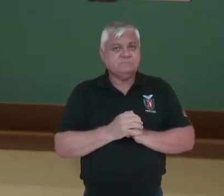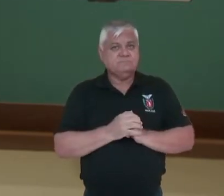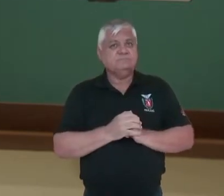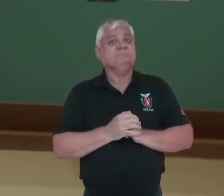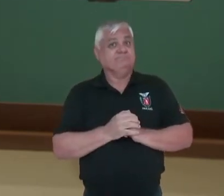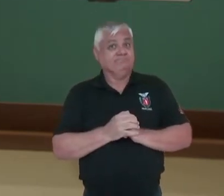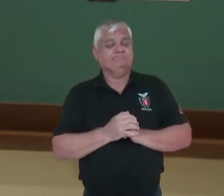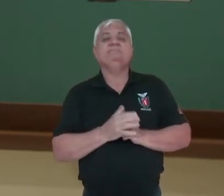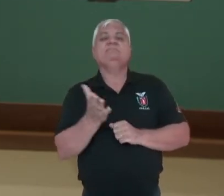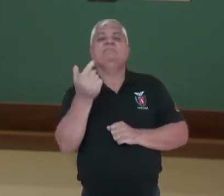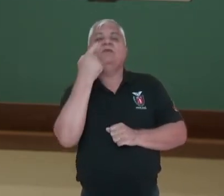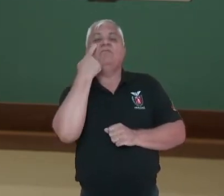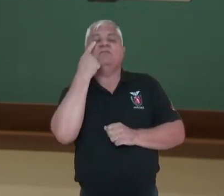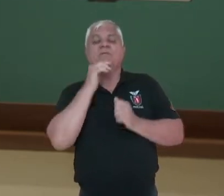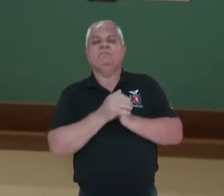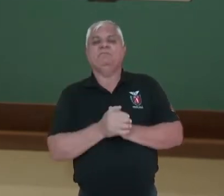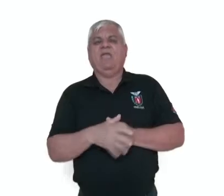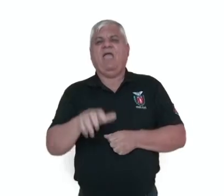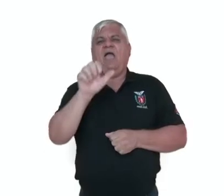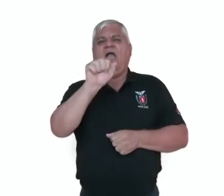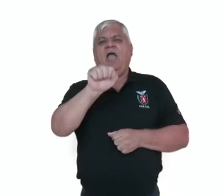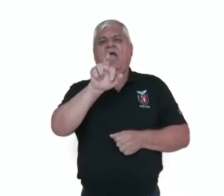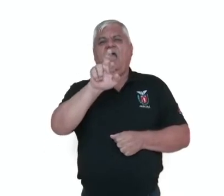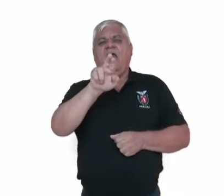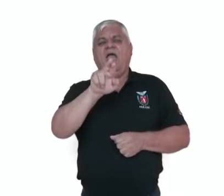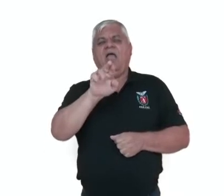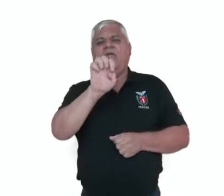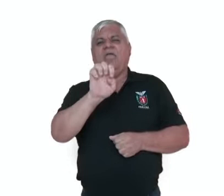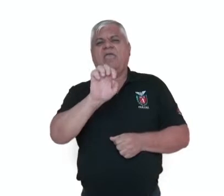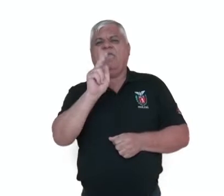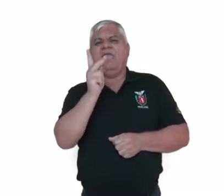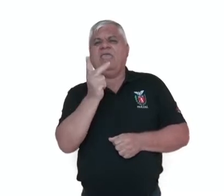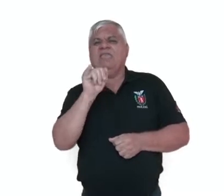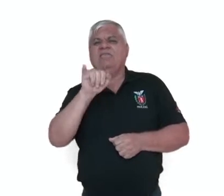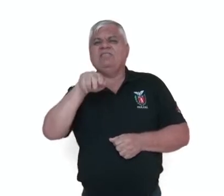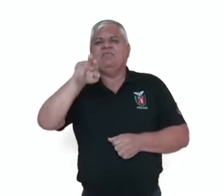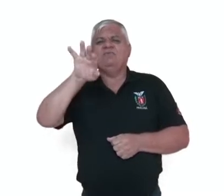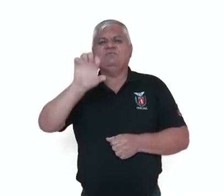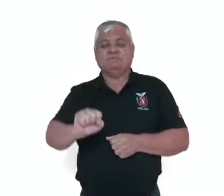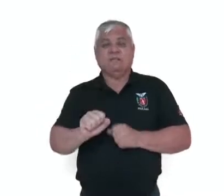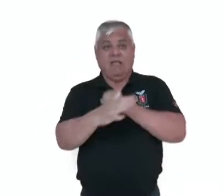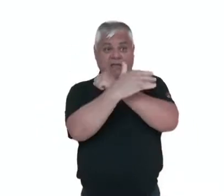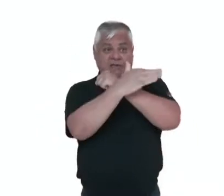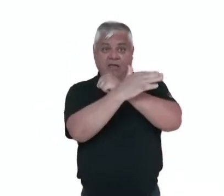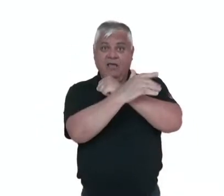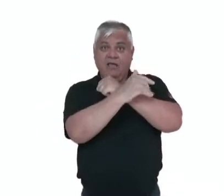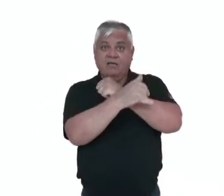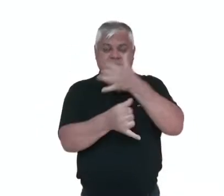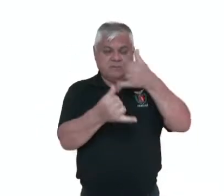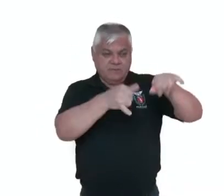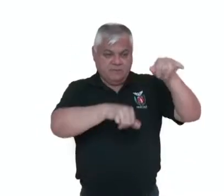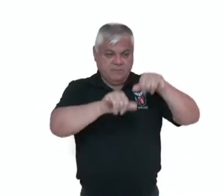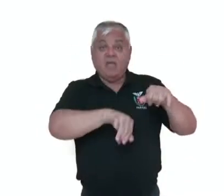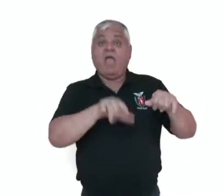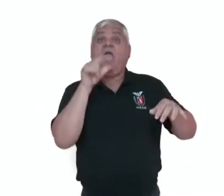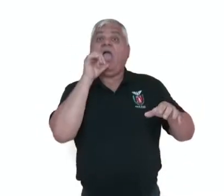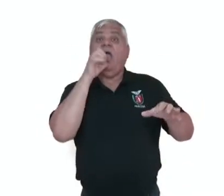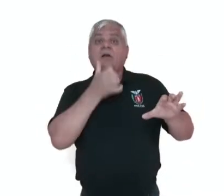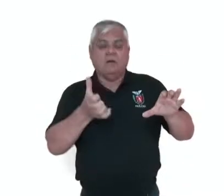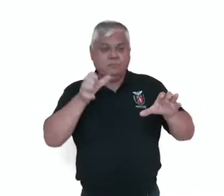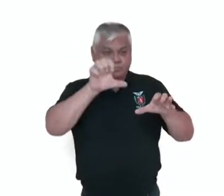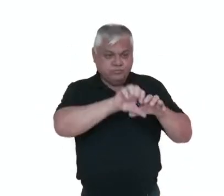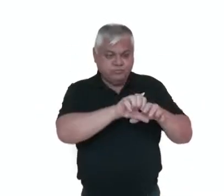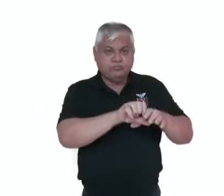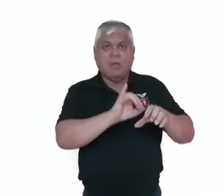Então vamos lá. Na teoria de Arrhenius, ácido é toda espécie química que, em presença da água, aumenta a concentração